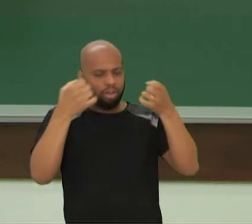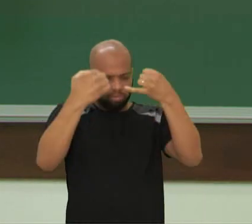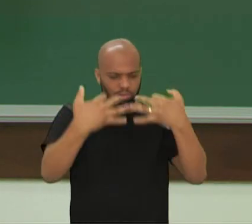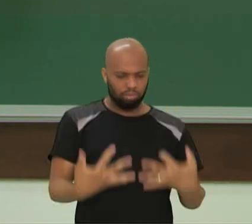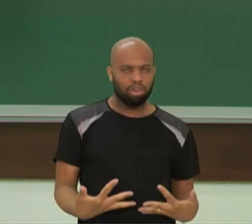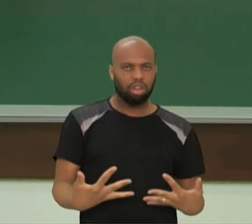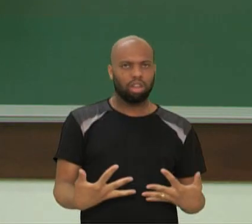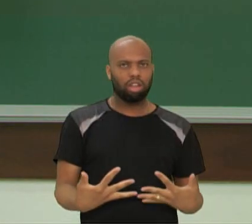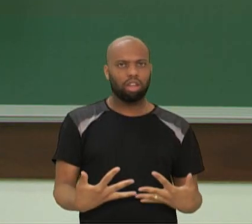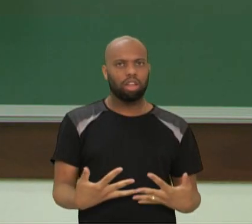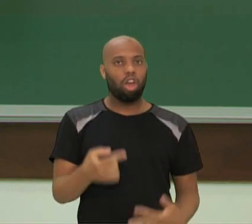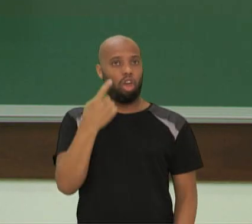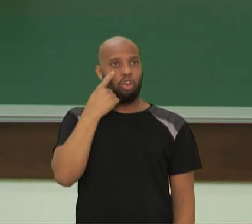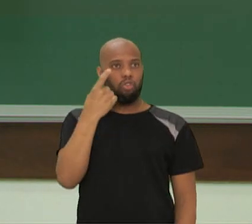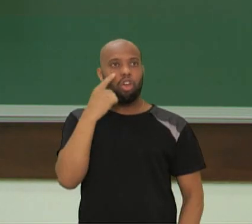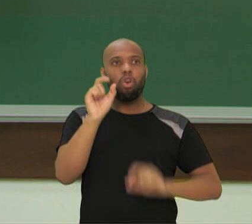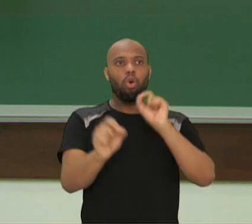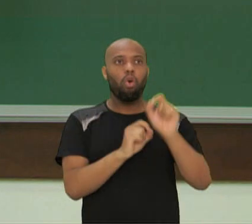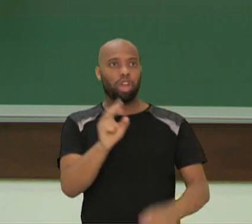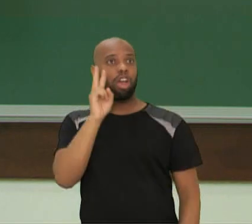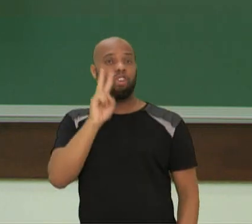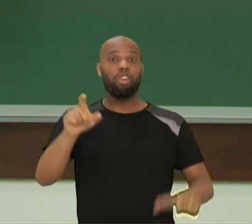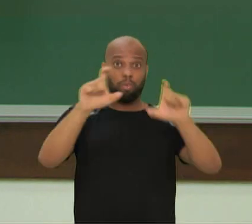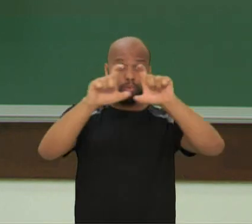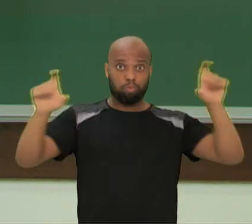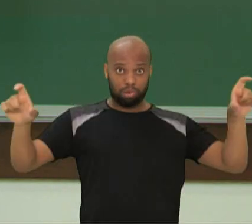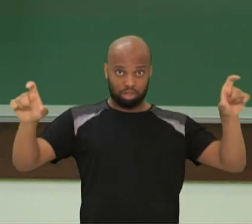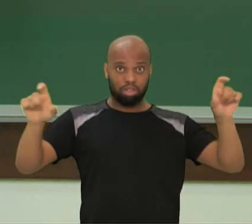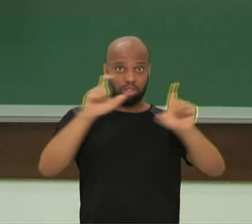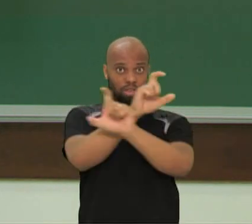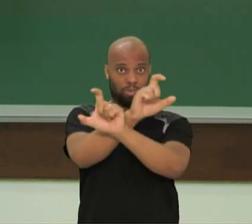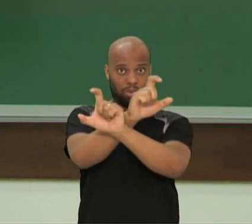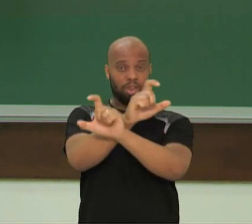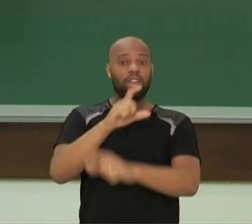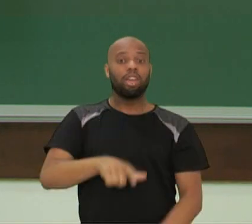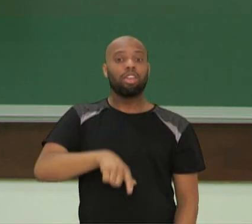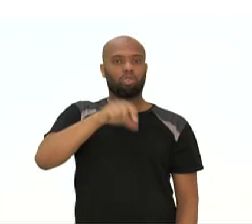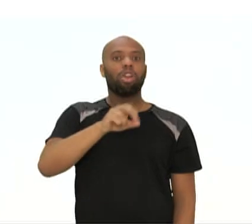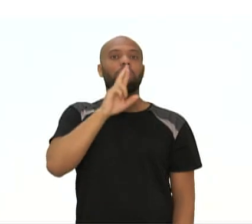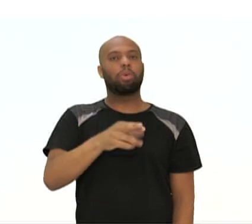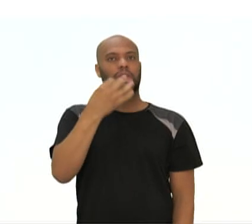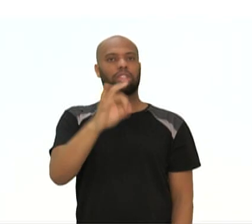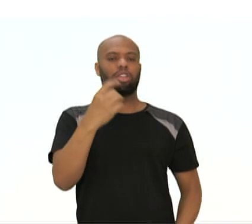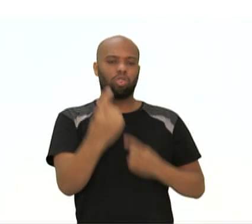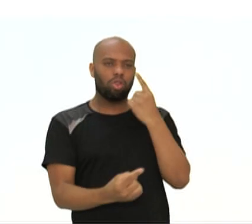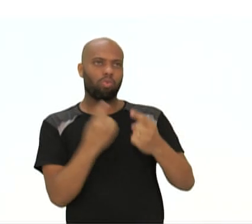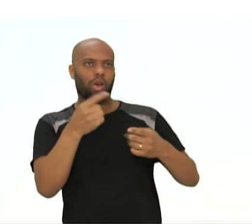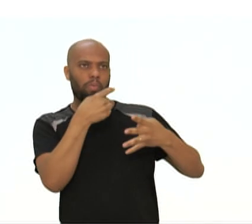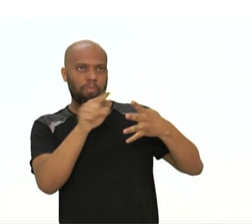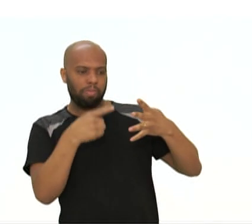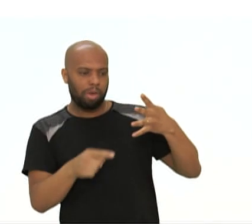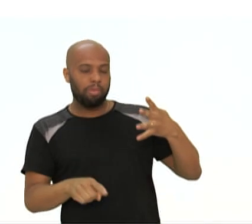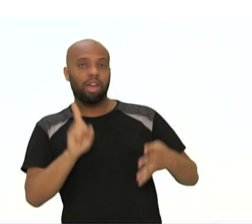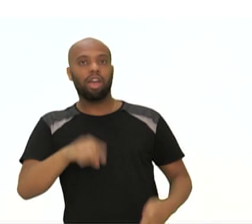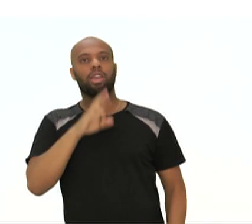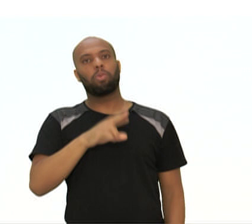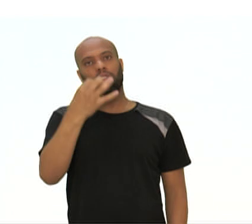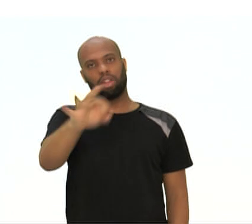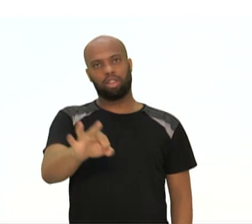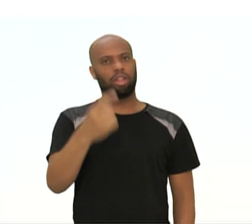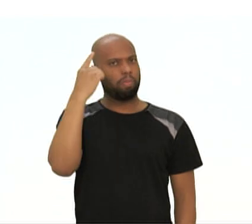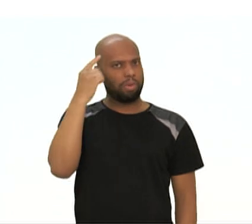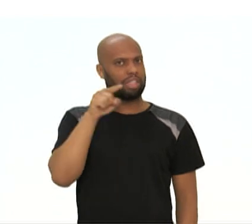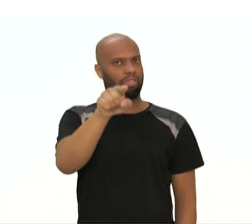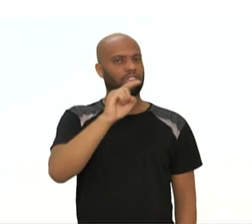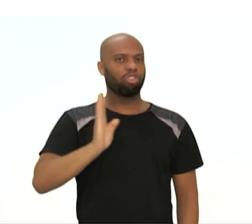agora para vocês. Olhem só para a equação dessa hipérbole e me respondam qual dessas alternativas é a correta. Pensem